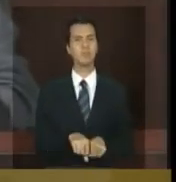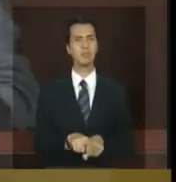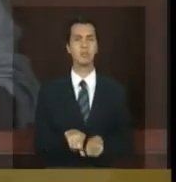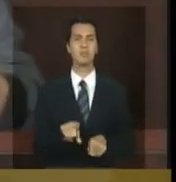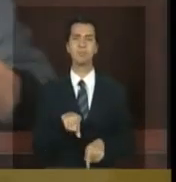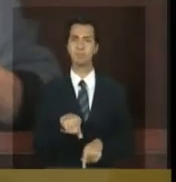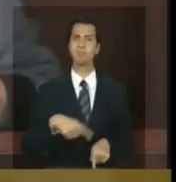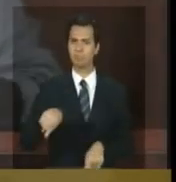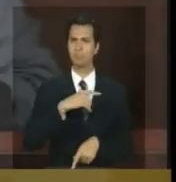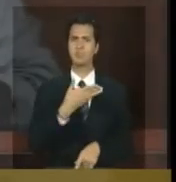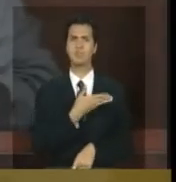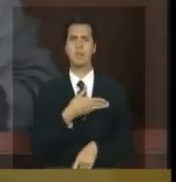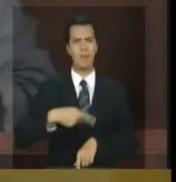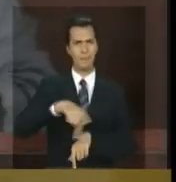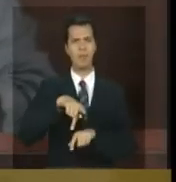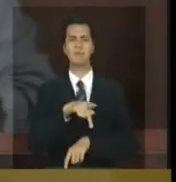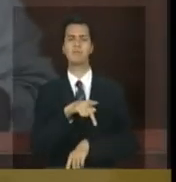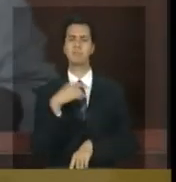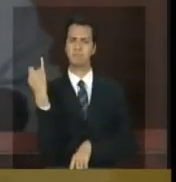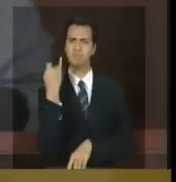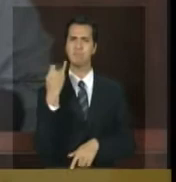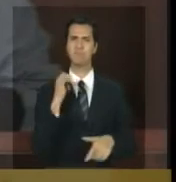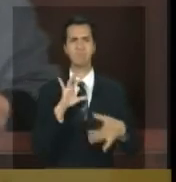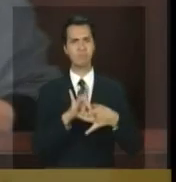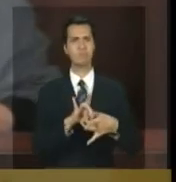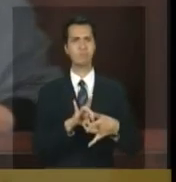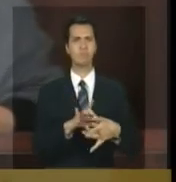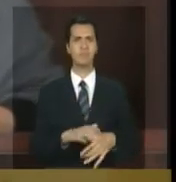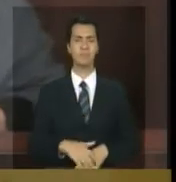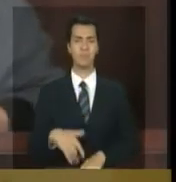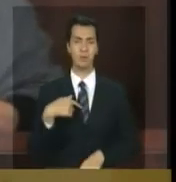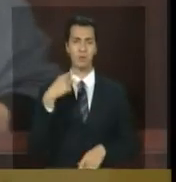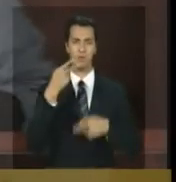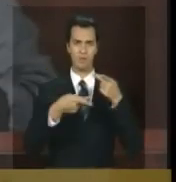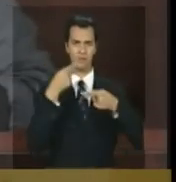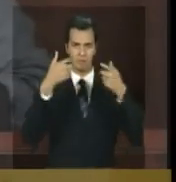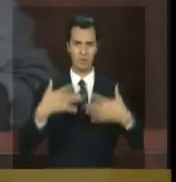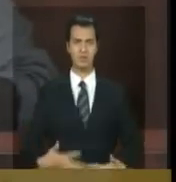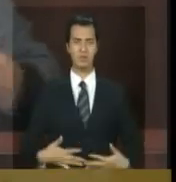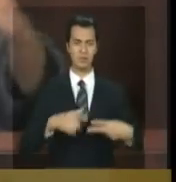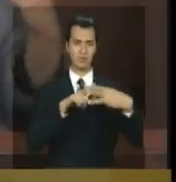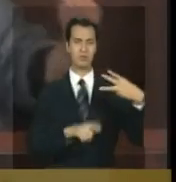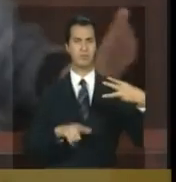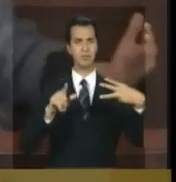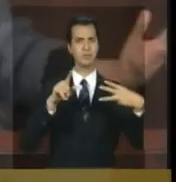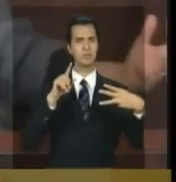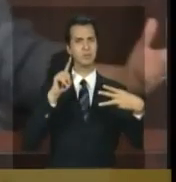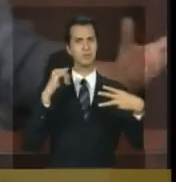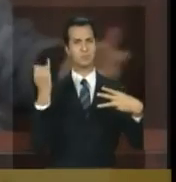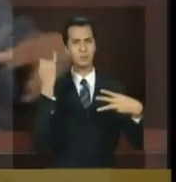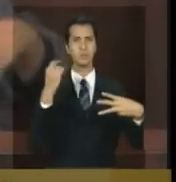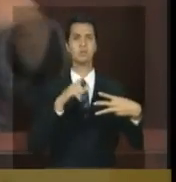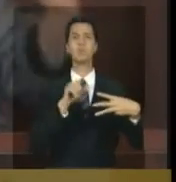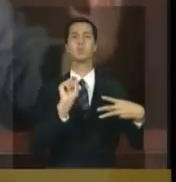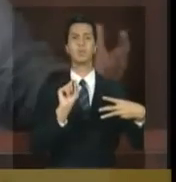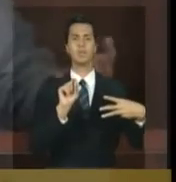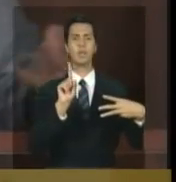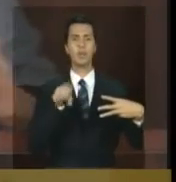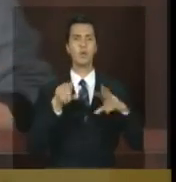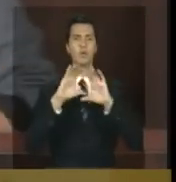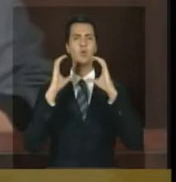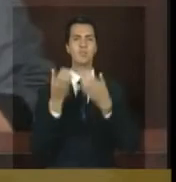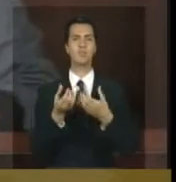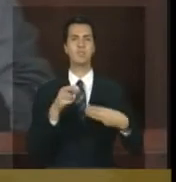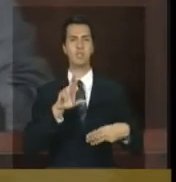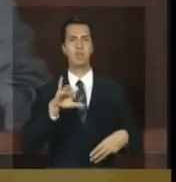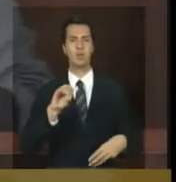novo processo. Eu vou falar aqui três coisas muito objetivas. Uma, obviamente, é a Rio+20, que é o que motiva